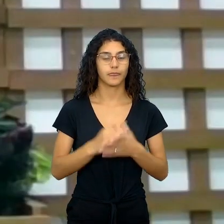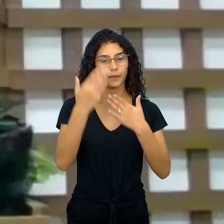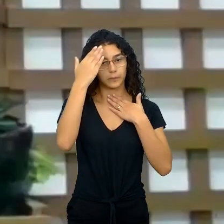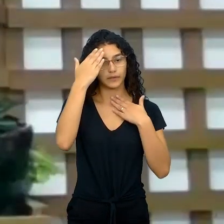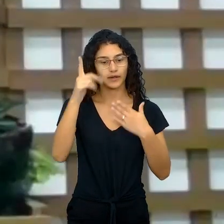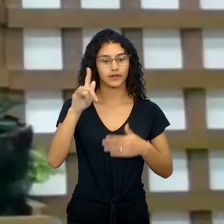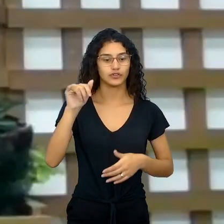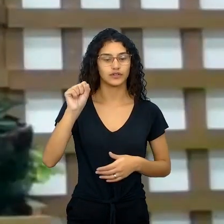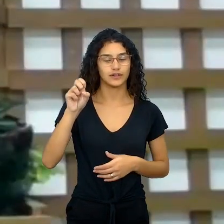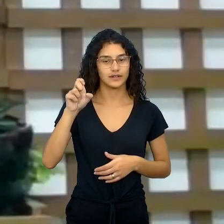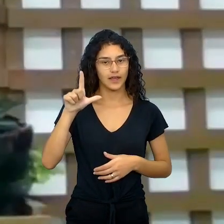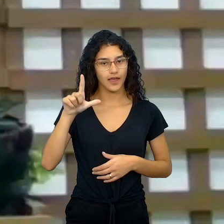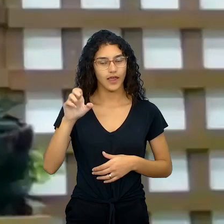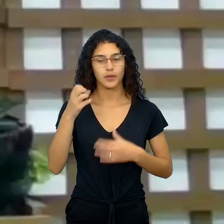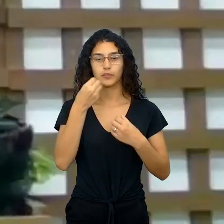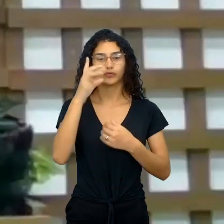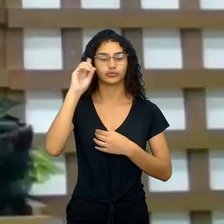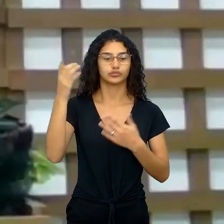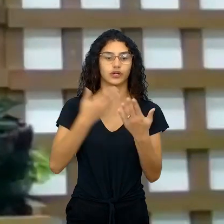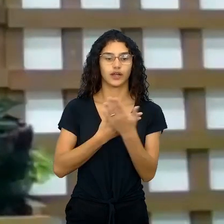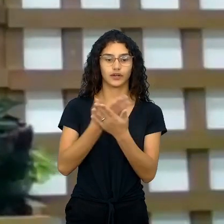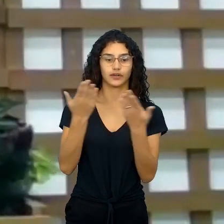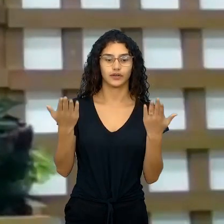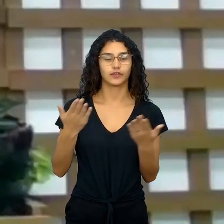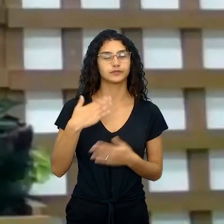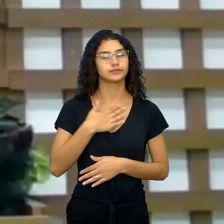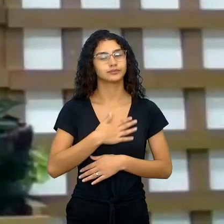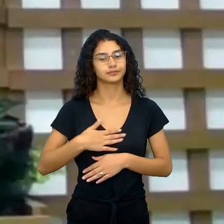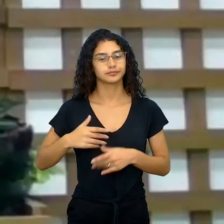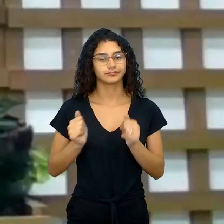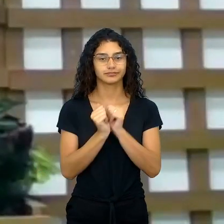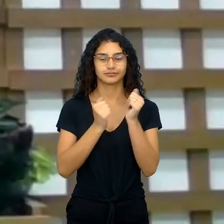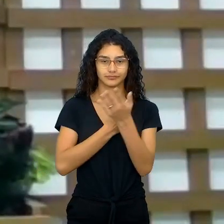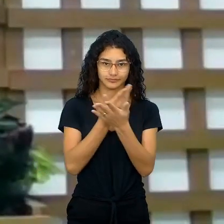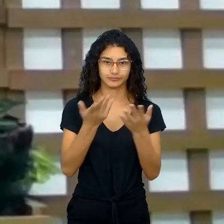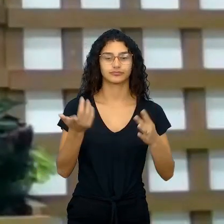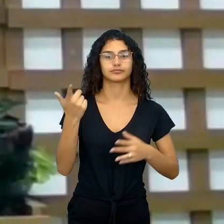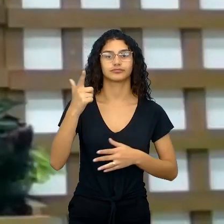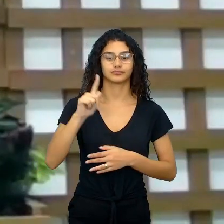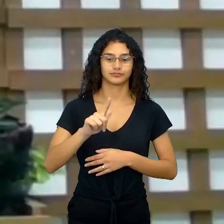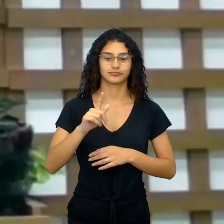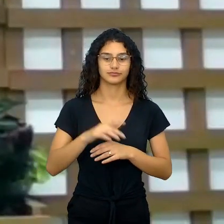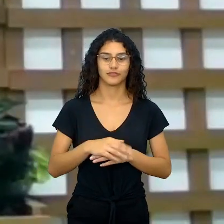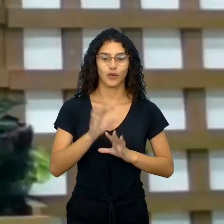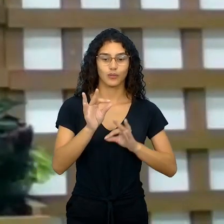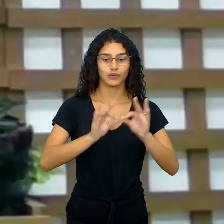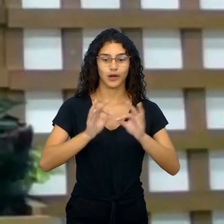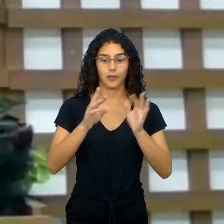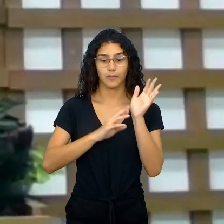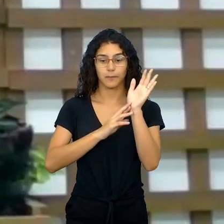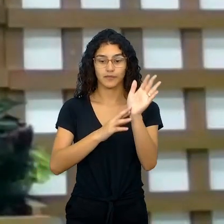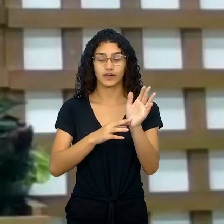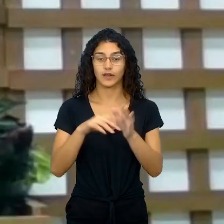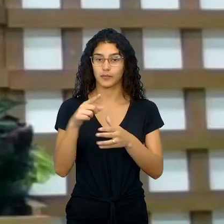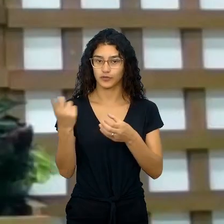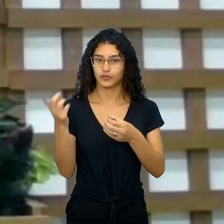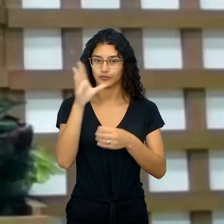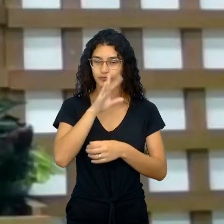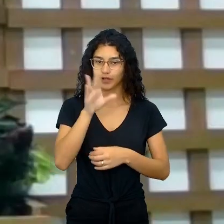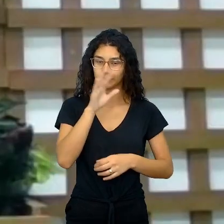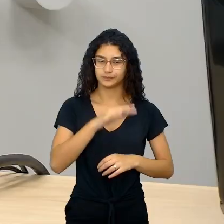Obrigada, Gisele. Bom dia a todos. É uma grande satisfação estar aqui novamente falando sobre o programa para vocês. Daqui a pouco a gente se